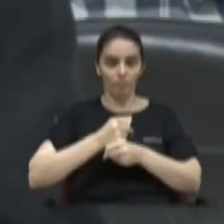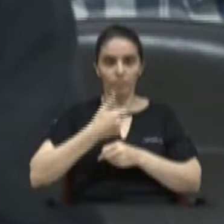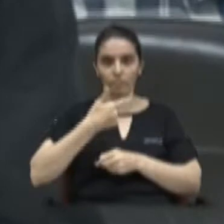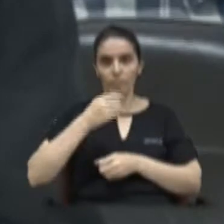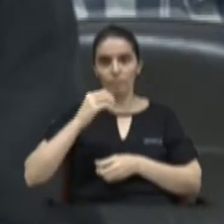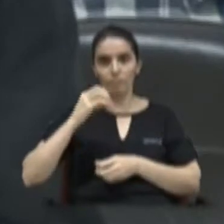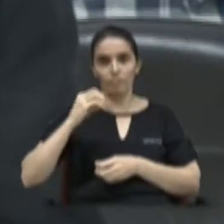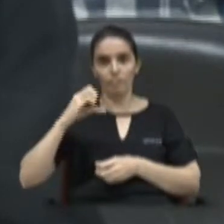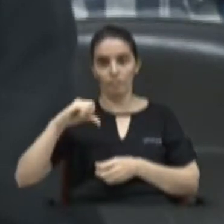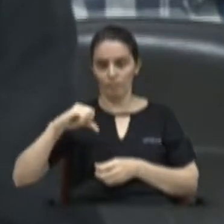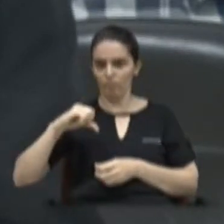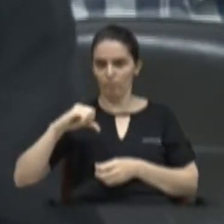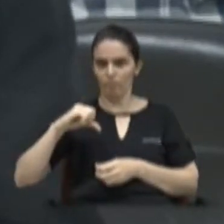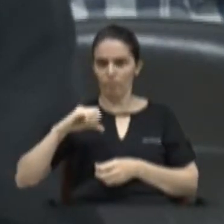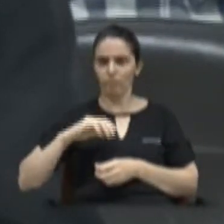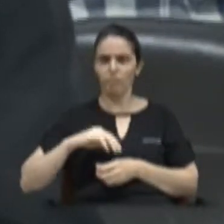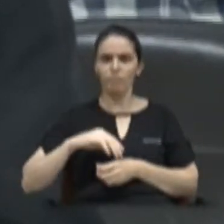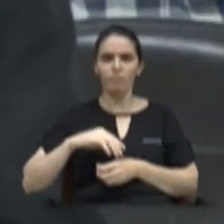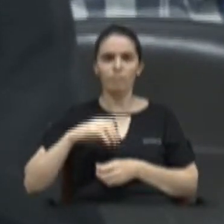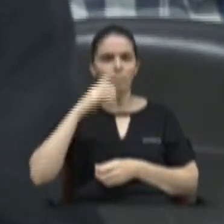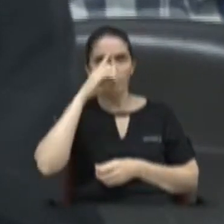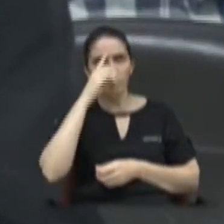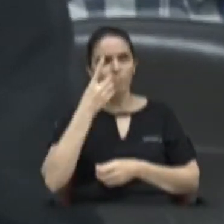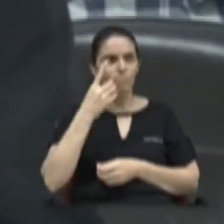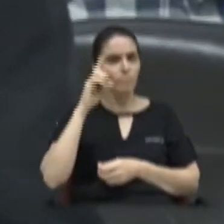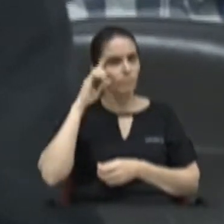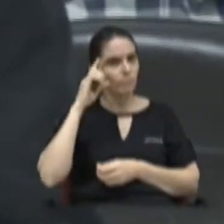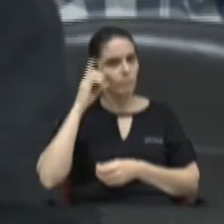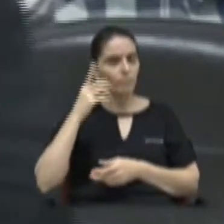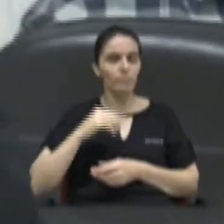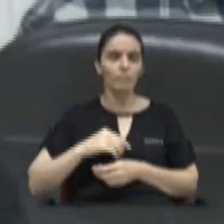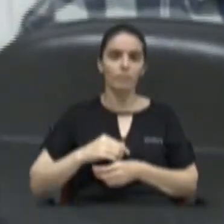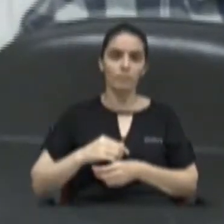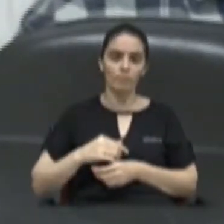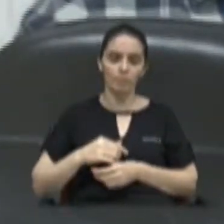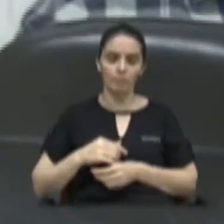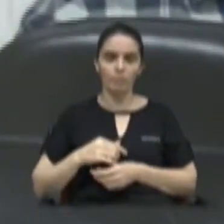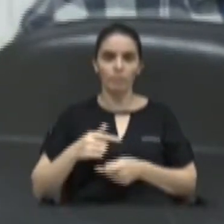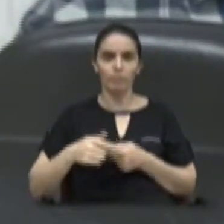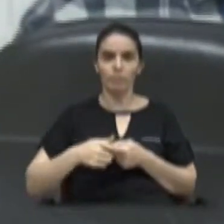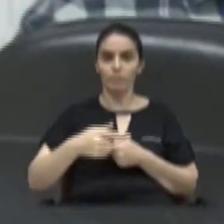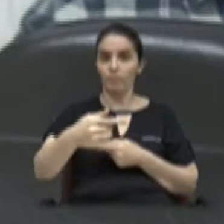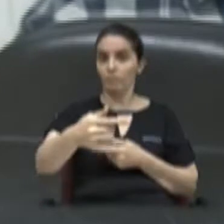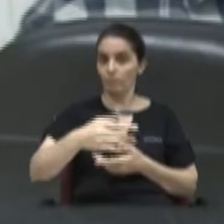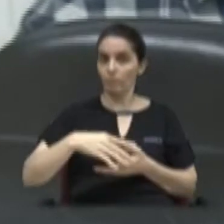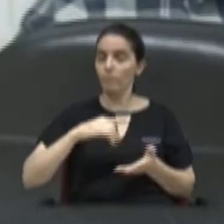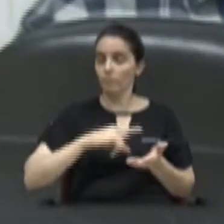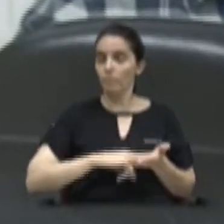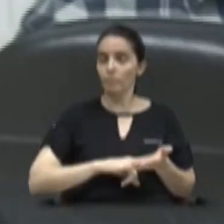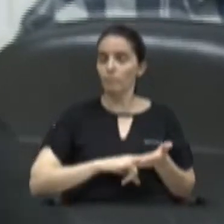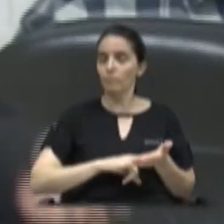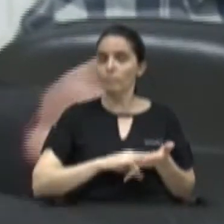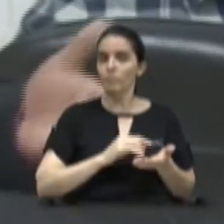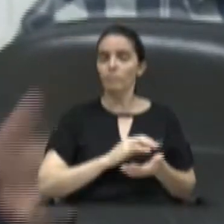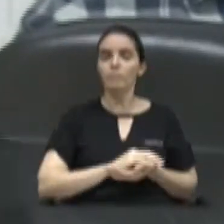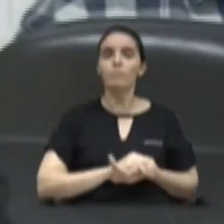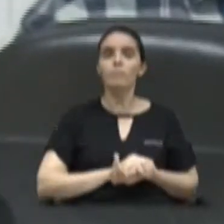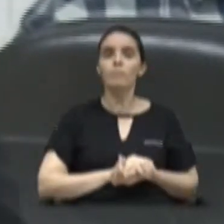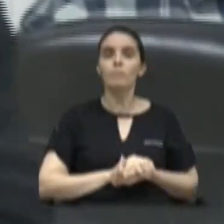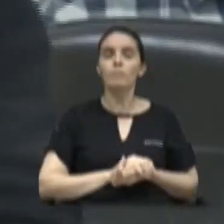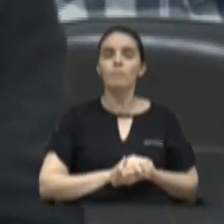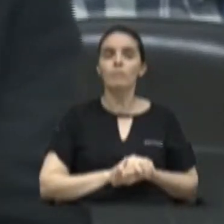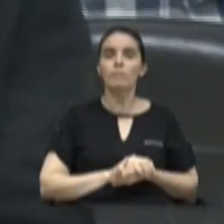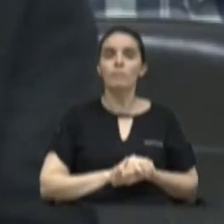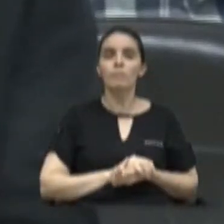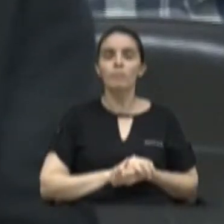houve, posso estar enganado, a data deve ser esta, a prorrogação do contrato, vereador Lemão, que bem disse, que